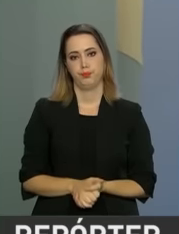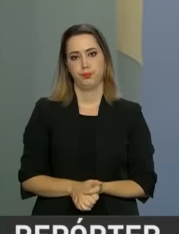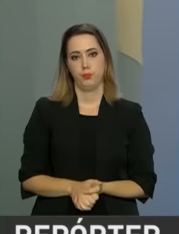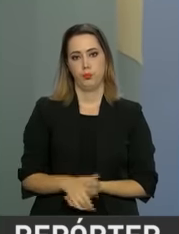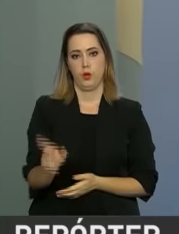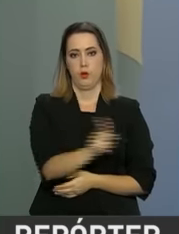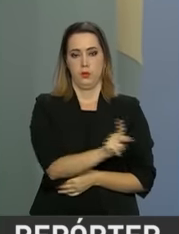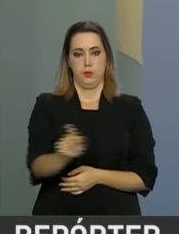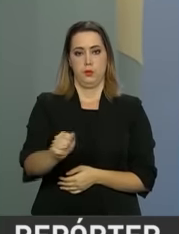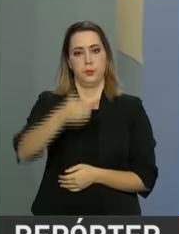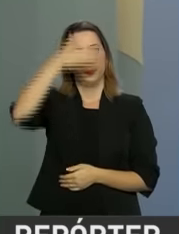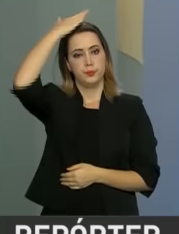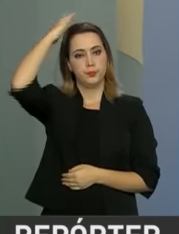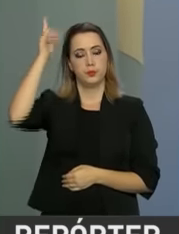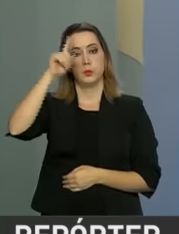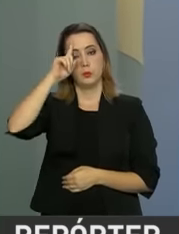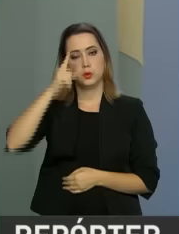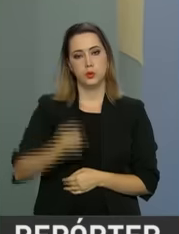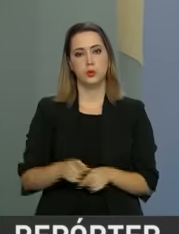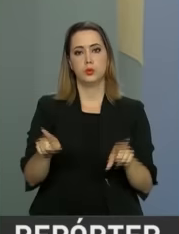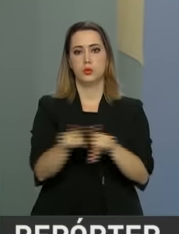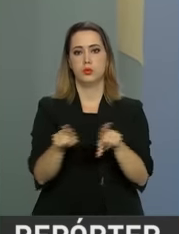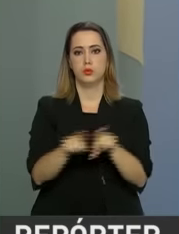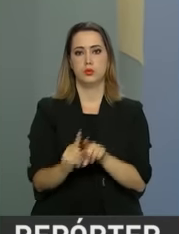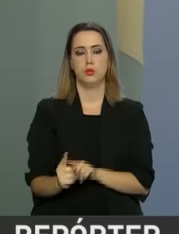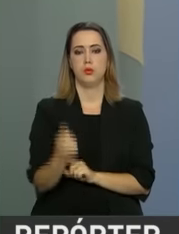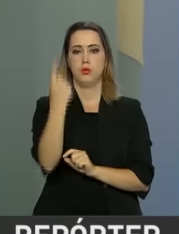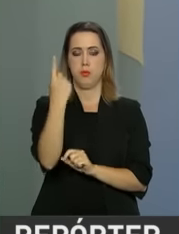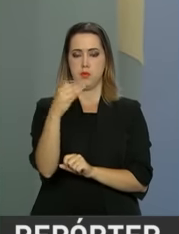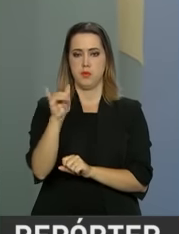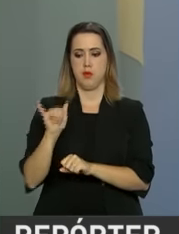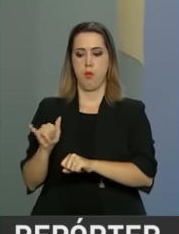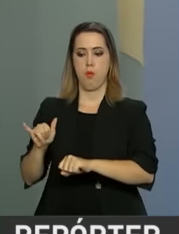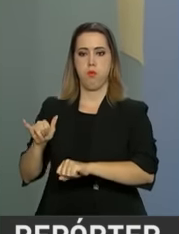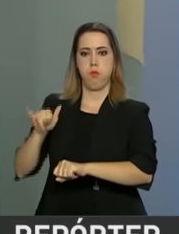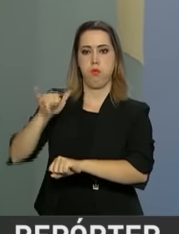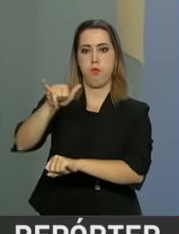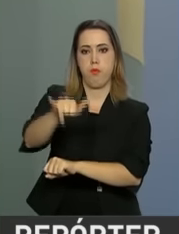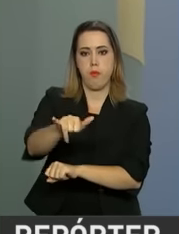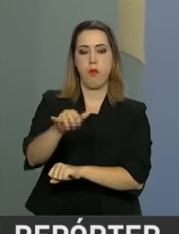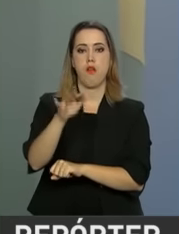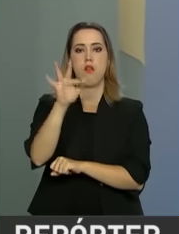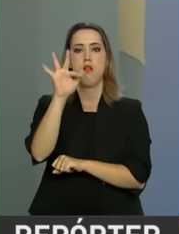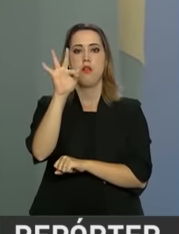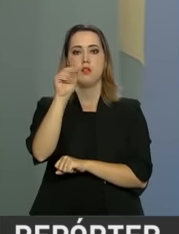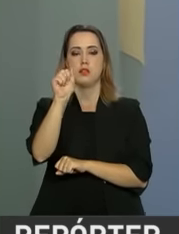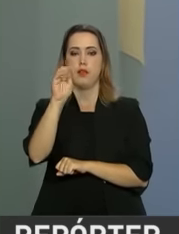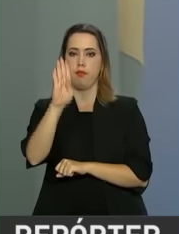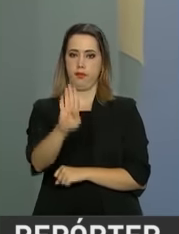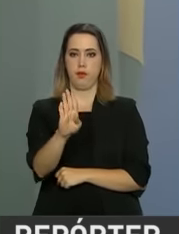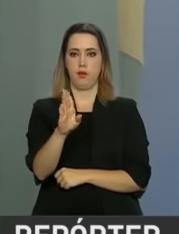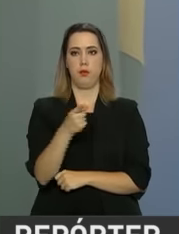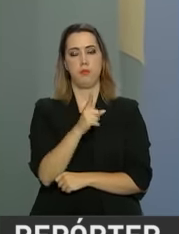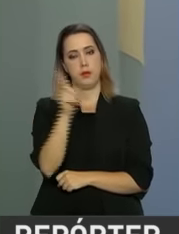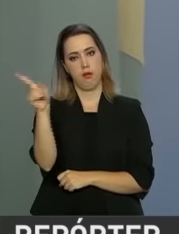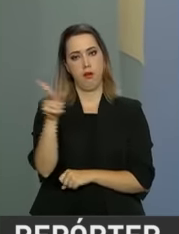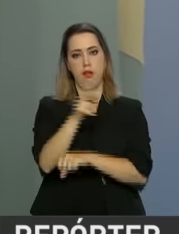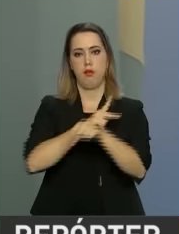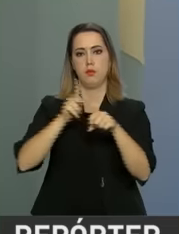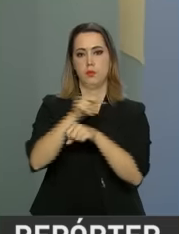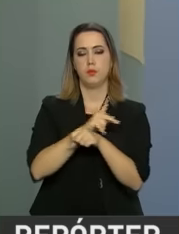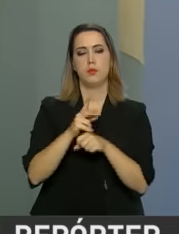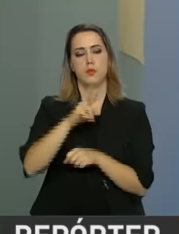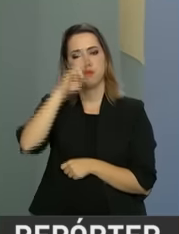O presidente Michel Temer determinou ainda o envio de uma aeronave da Força Aérea Brasileira à Colômbia para que autoridades